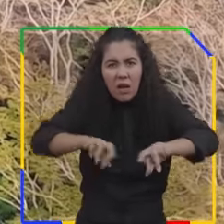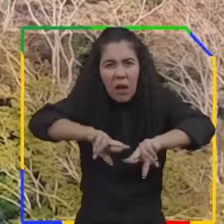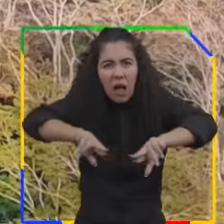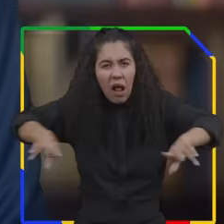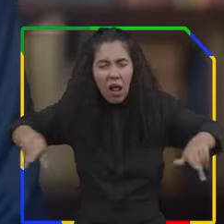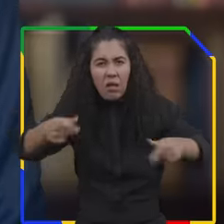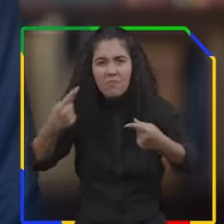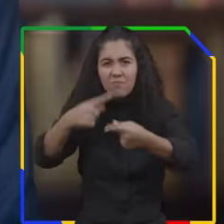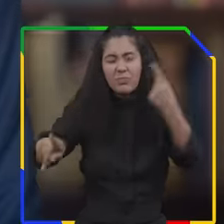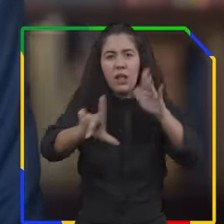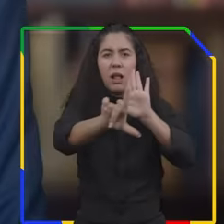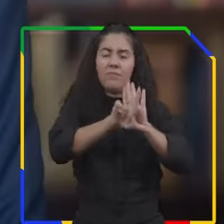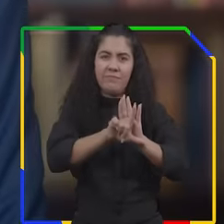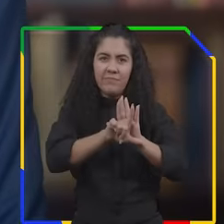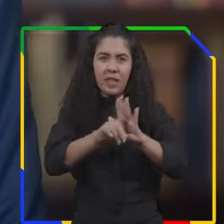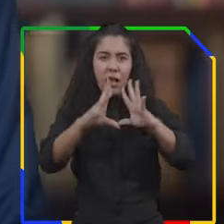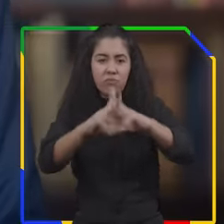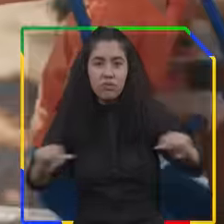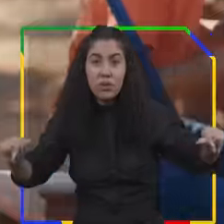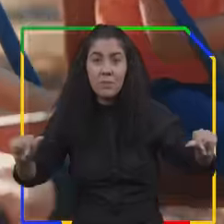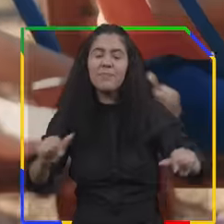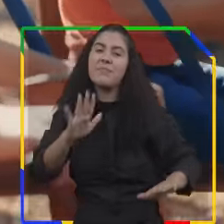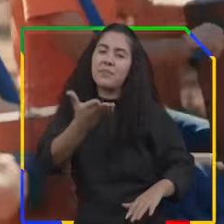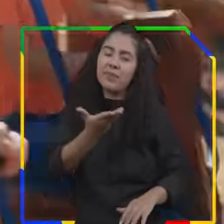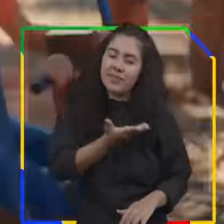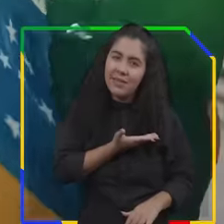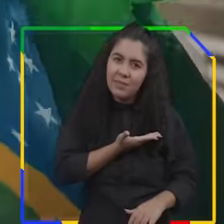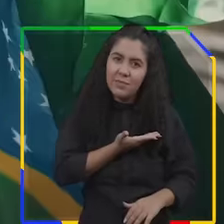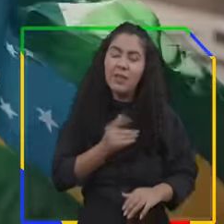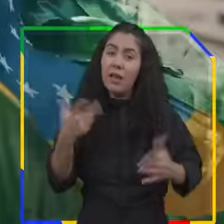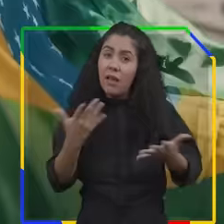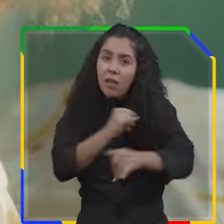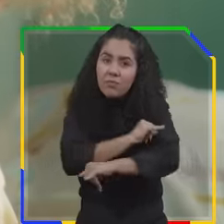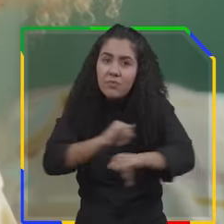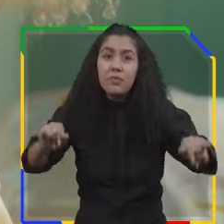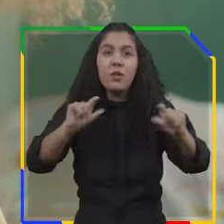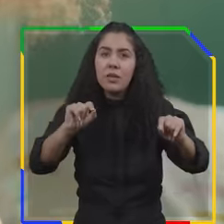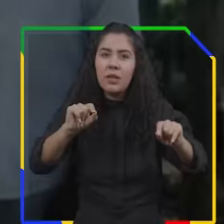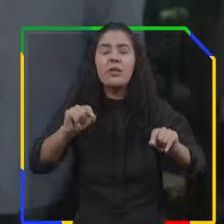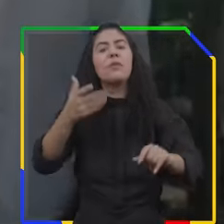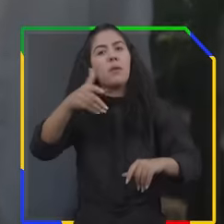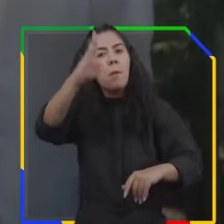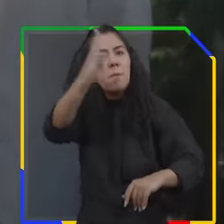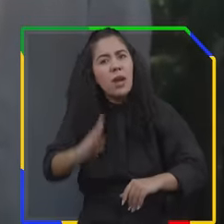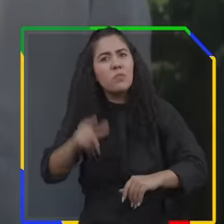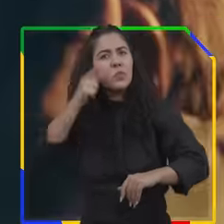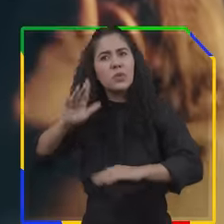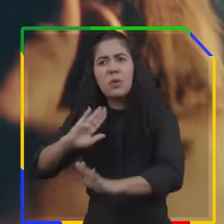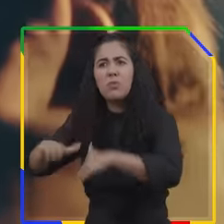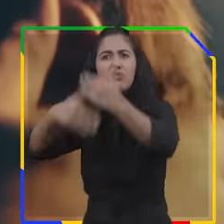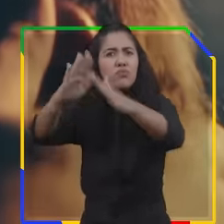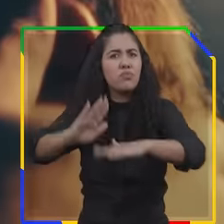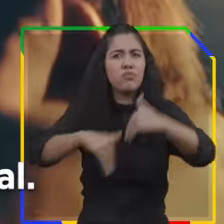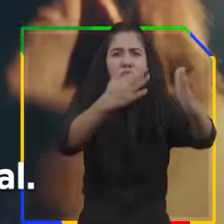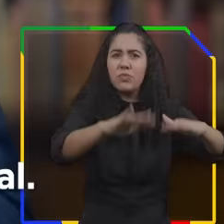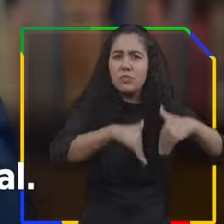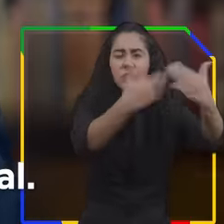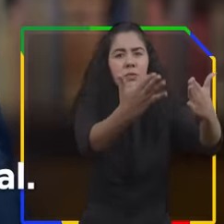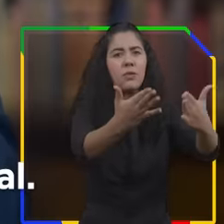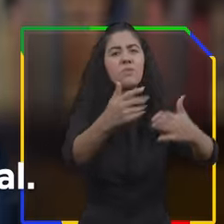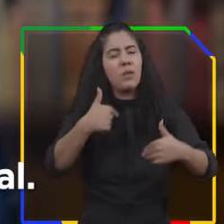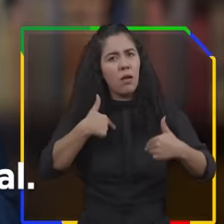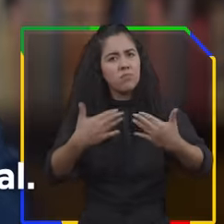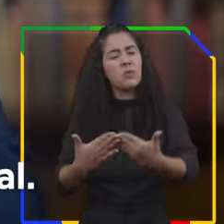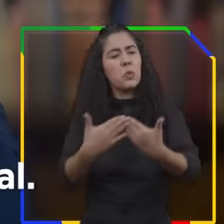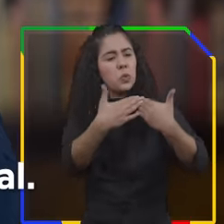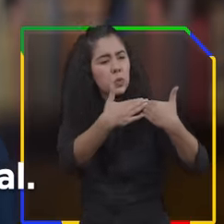garimpo ilegal. Minhas amigas e meus amigos, queremos um Brasil que cresça para todas as famílias brasileiras. Não